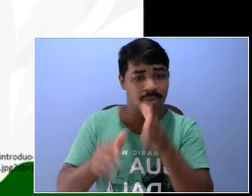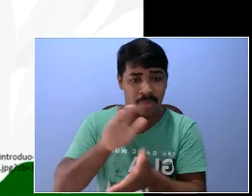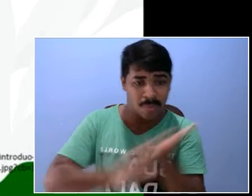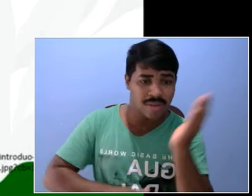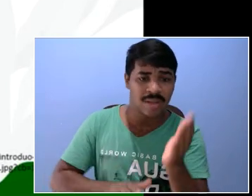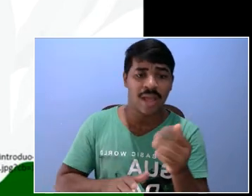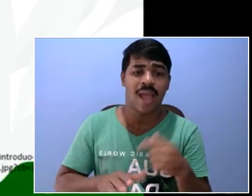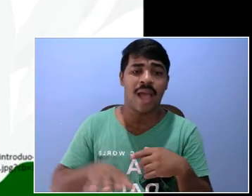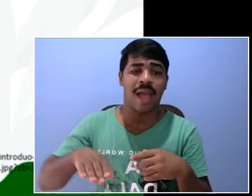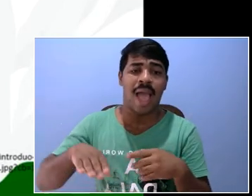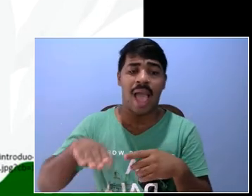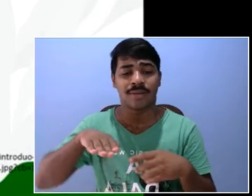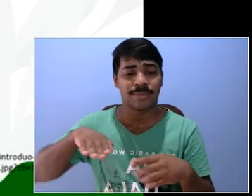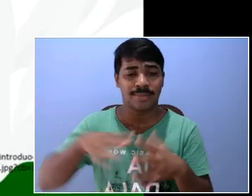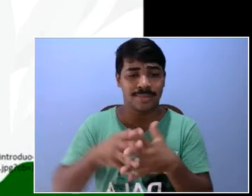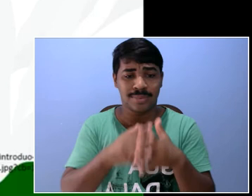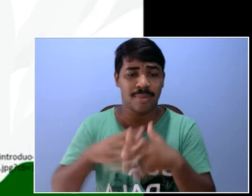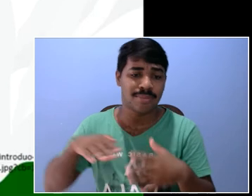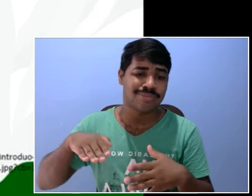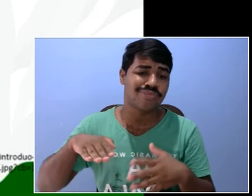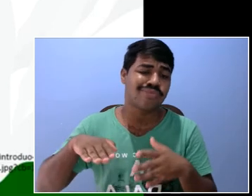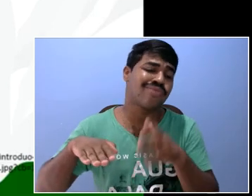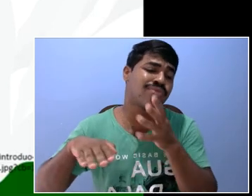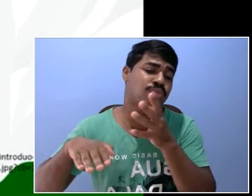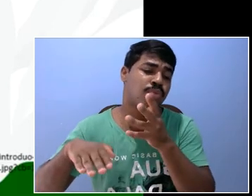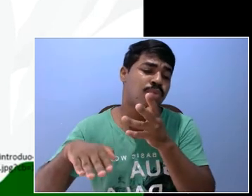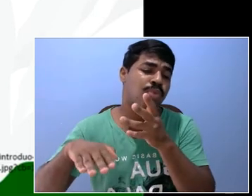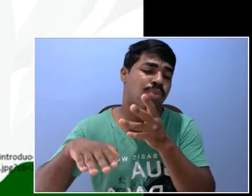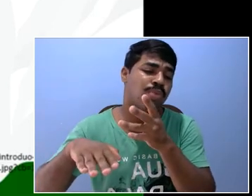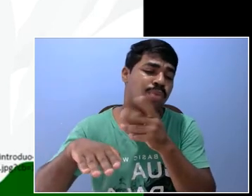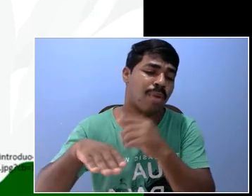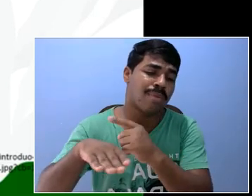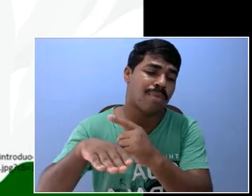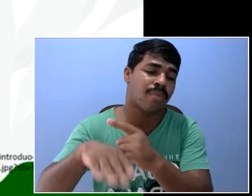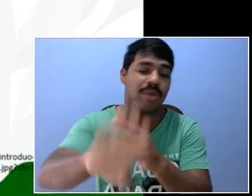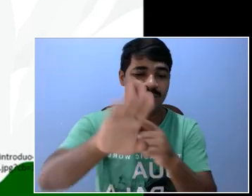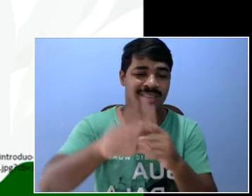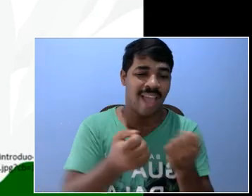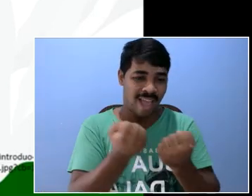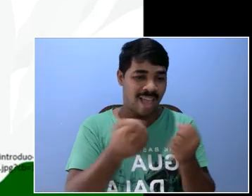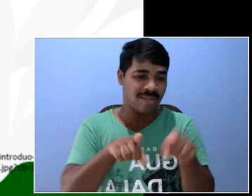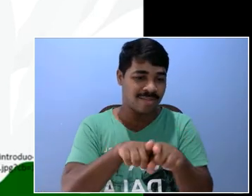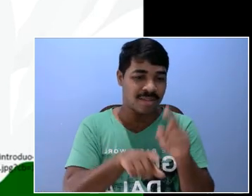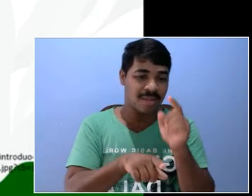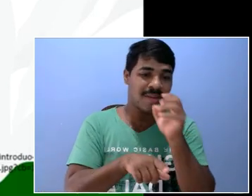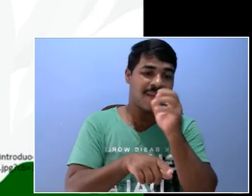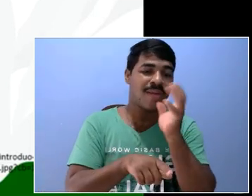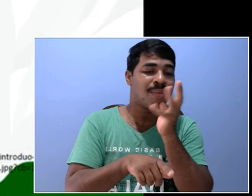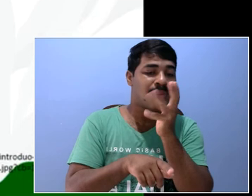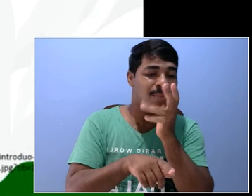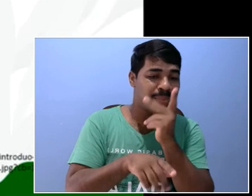precisar exercer uma força inicialmente maior, ou melhor, né? Eu vou precisar de uma